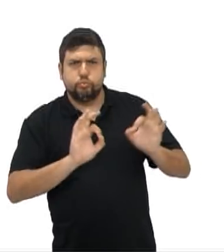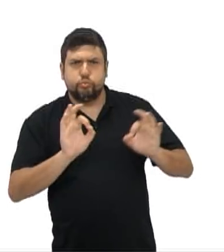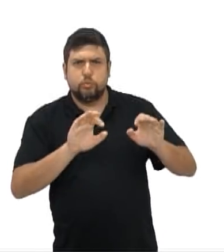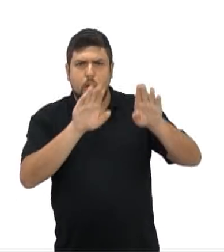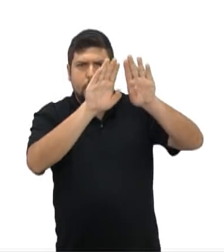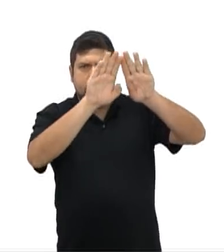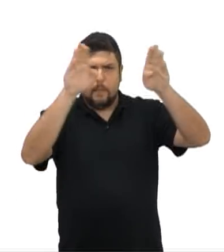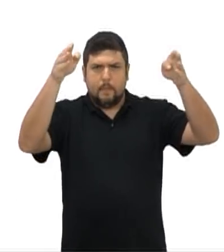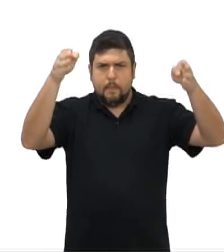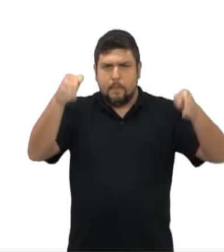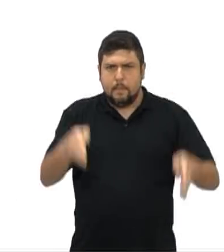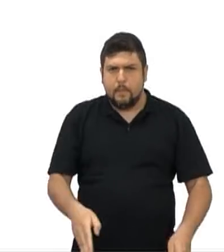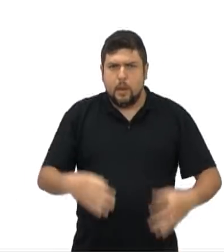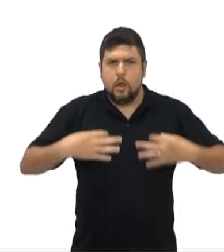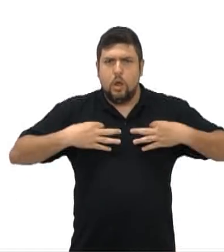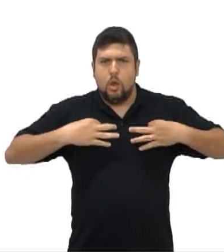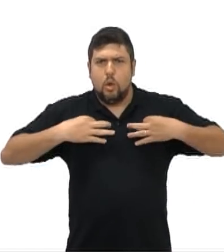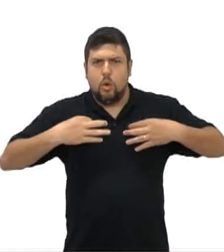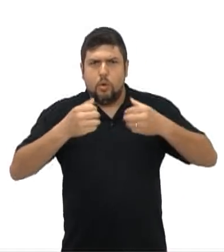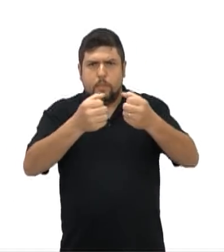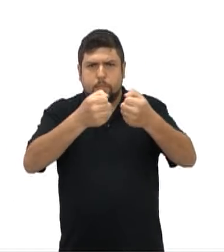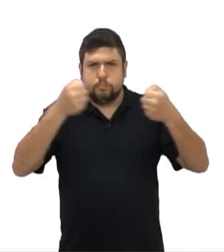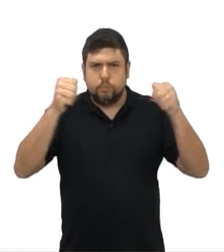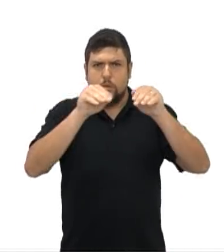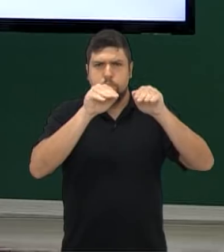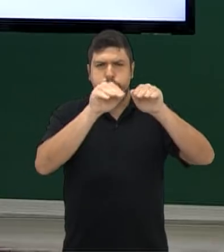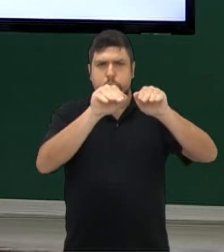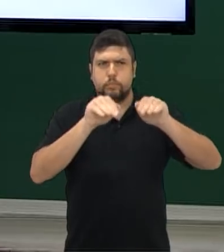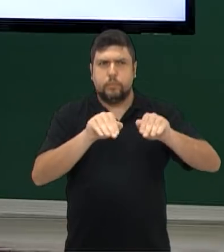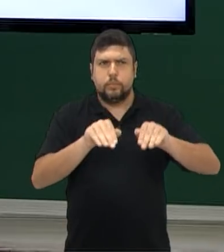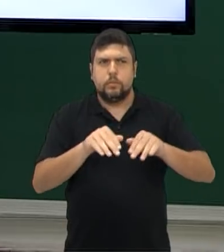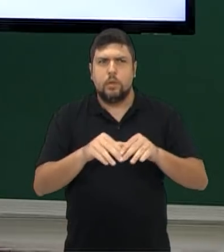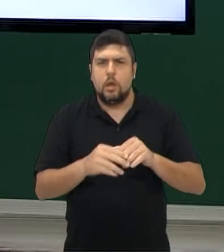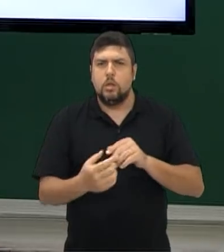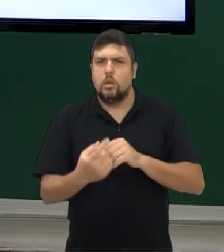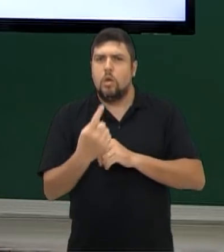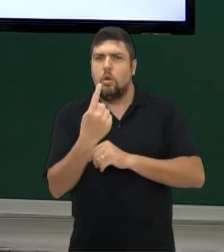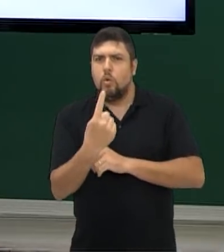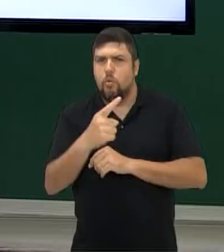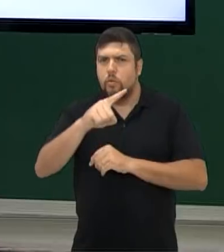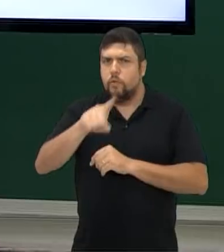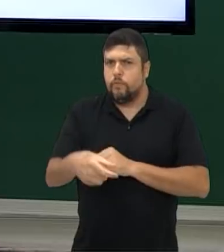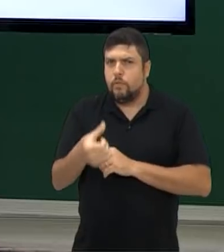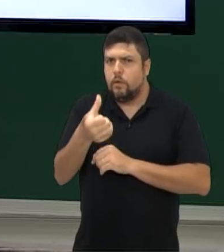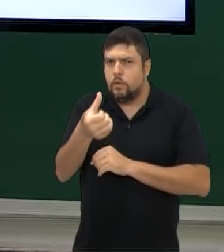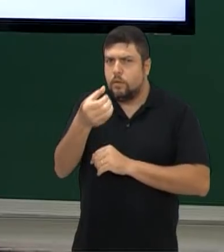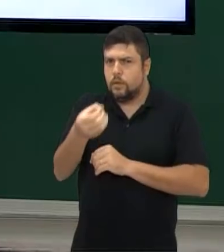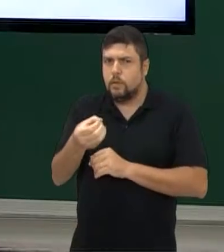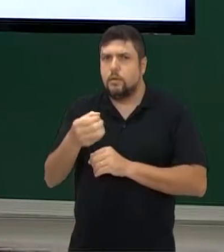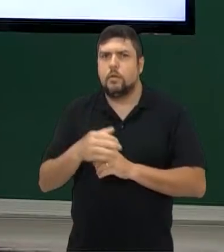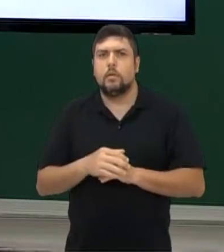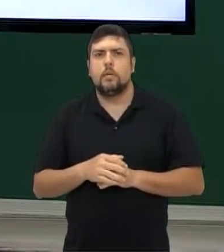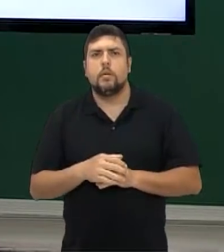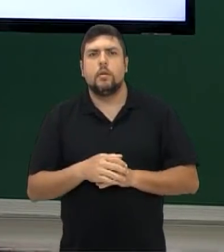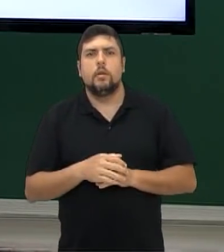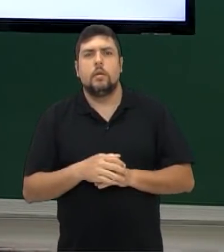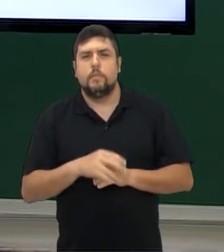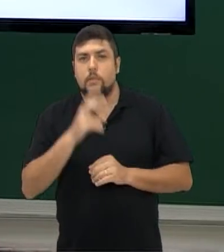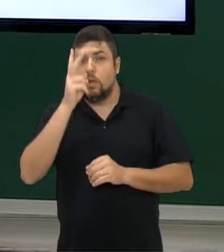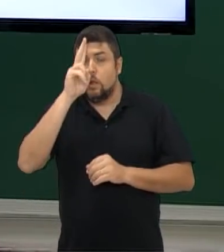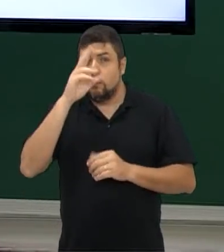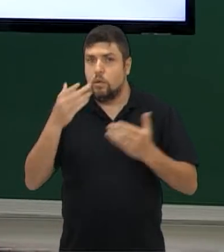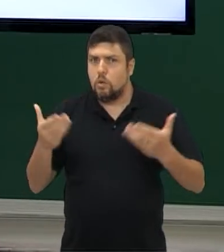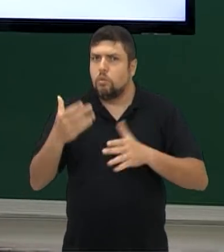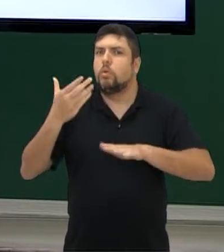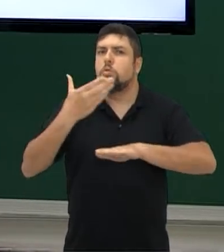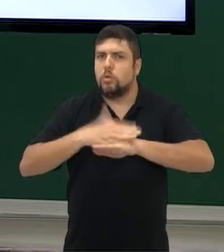Ó, lembra que a prof falou que não é porque a gente encerrou a aula passada, multiplicação e divisão de números racionais, a gente nunca mais ia ver? Não, a gente vai